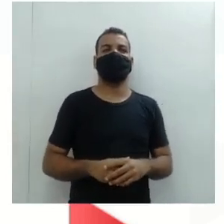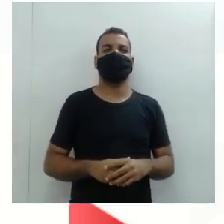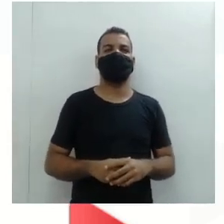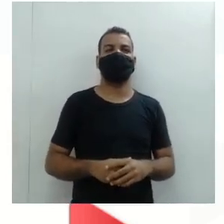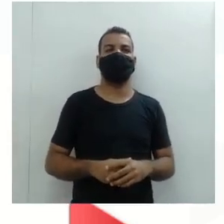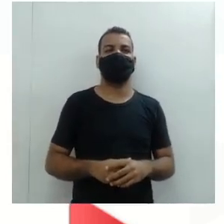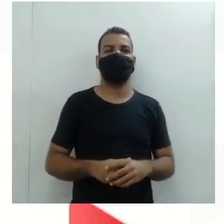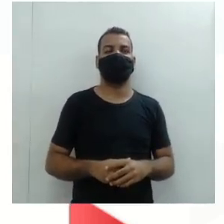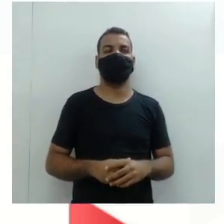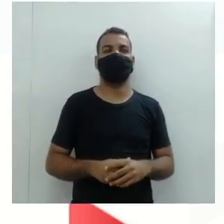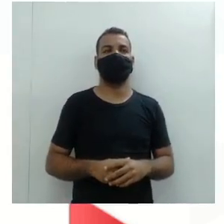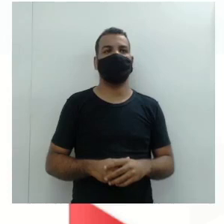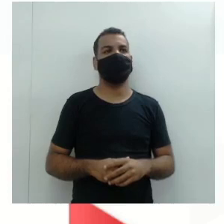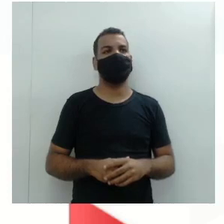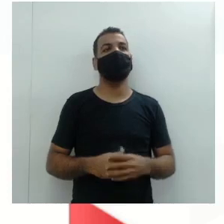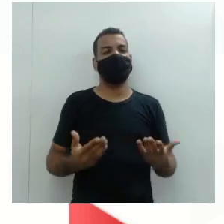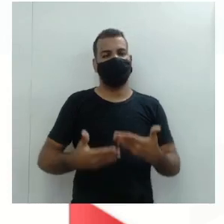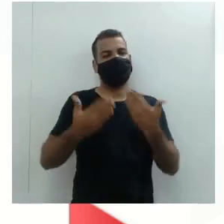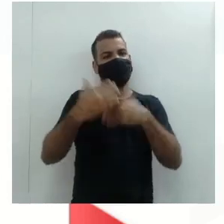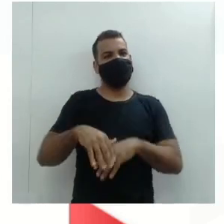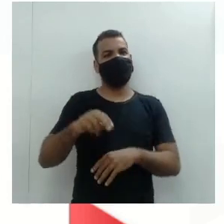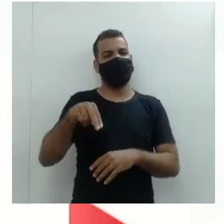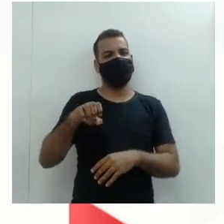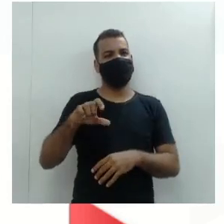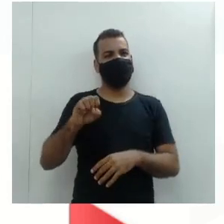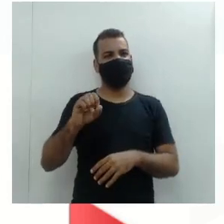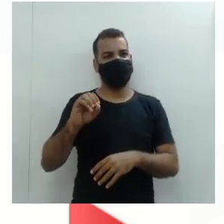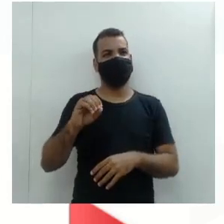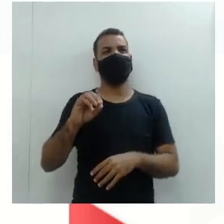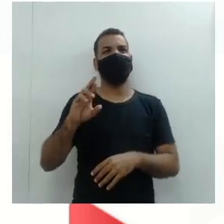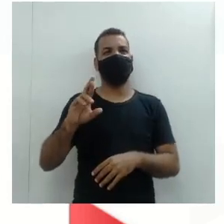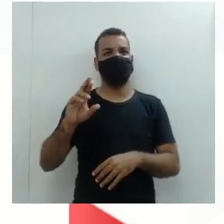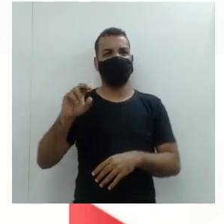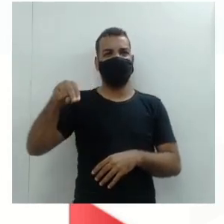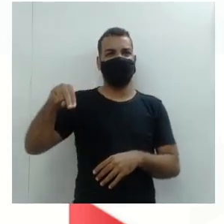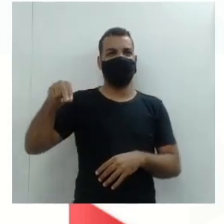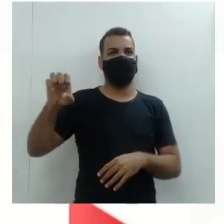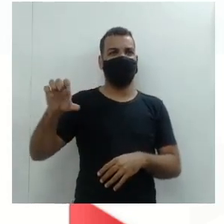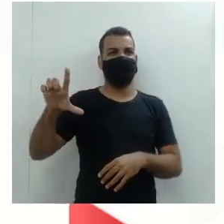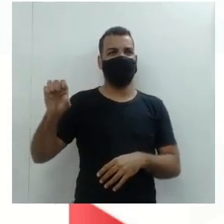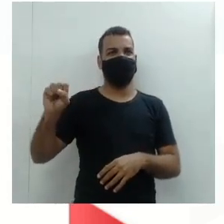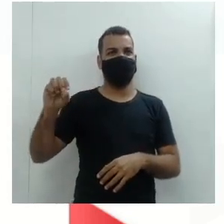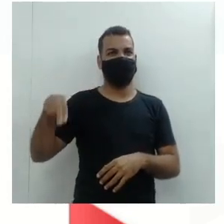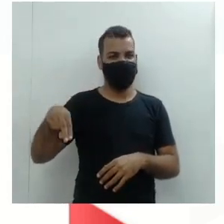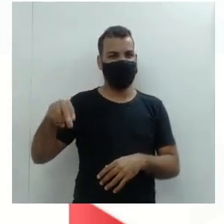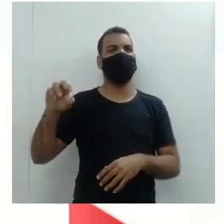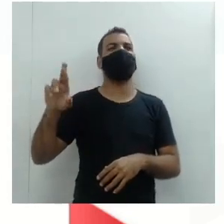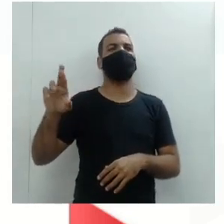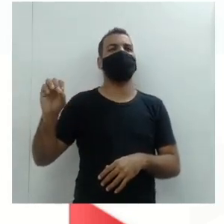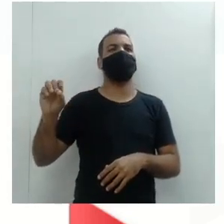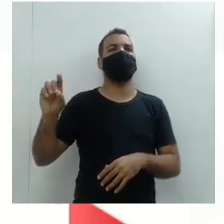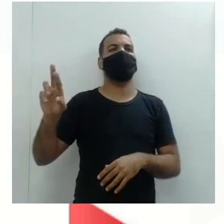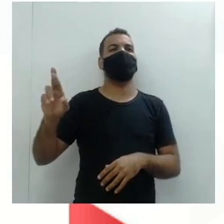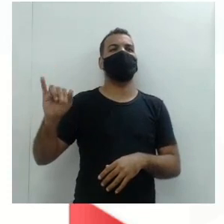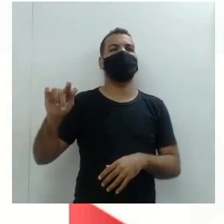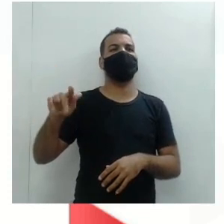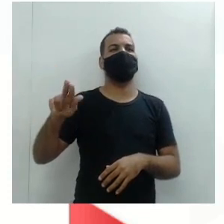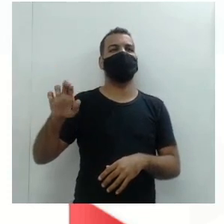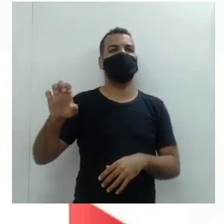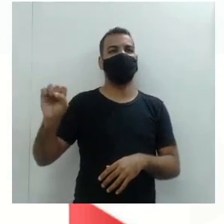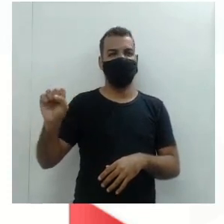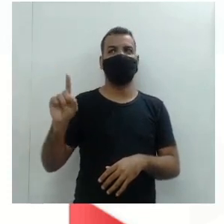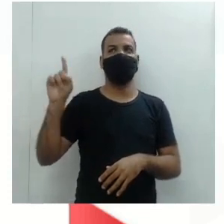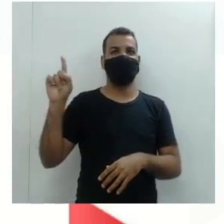Rodrigues. Teatrólogo Nelson Rodrigues. Então aqui eu tenho, aliás, entre tantas questões, o teatrólogo. Então, Nelson